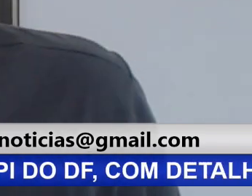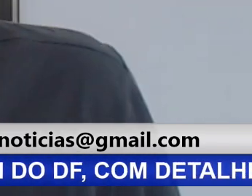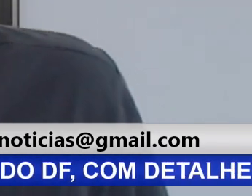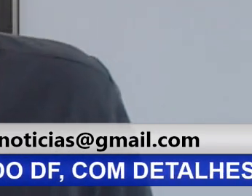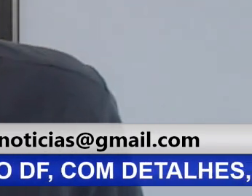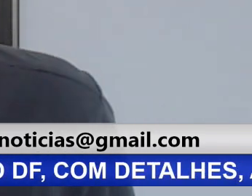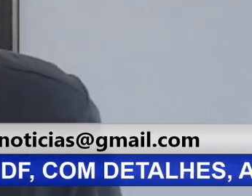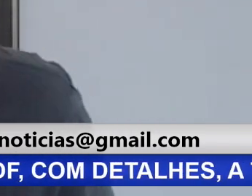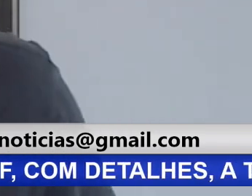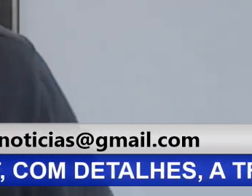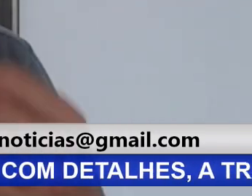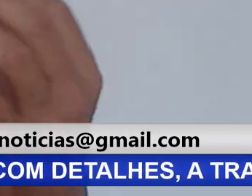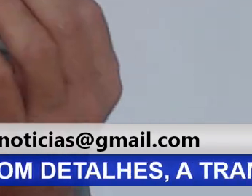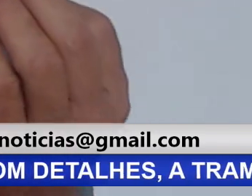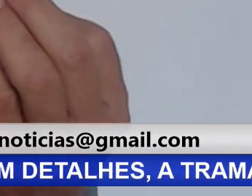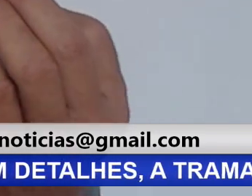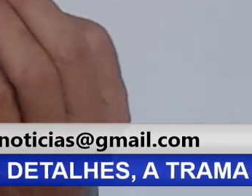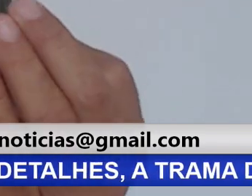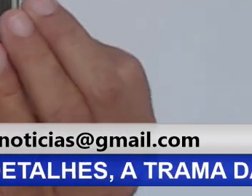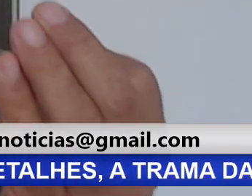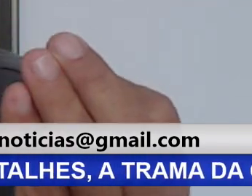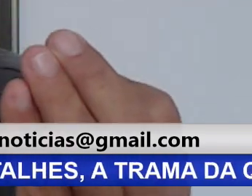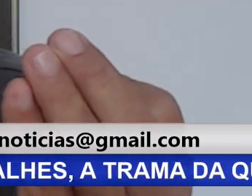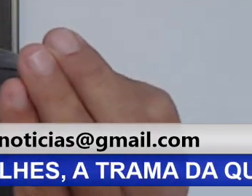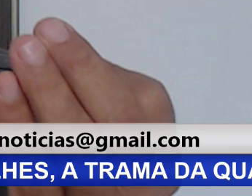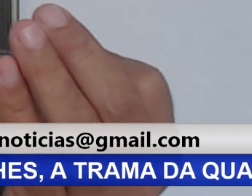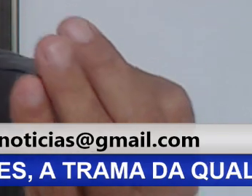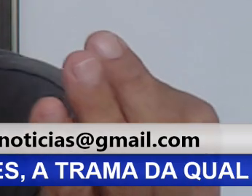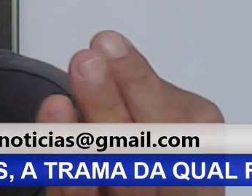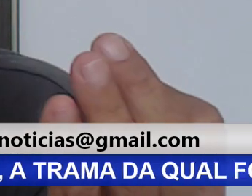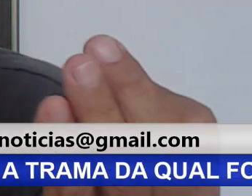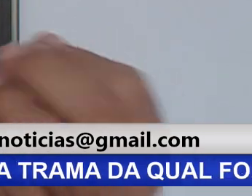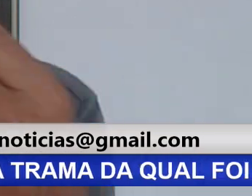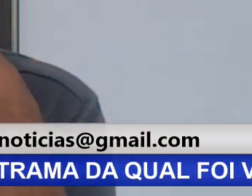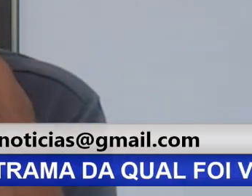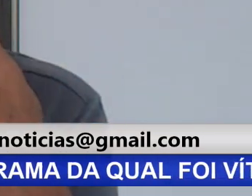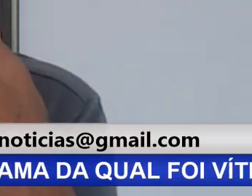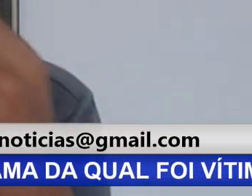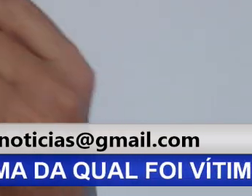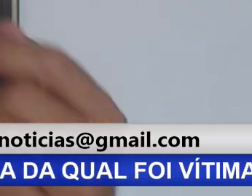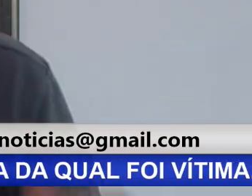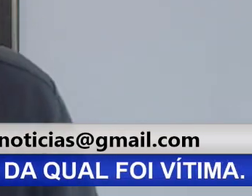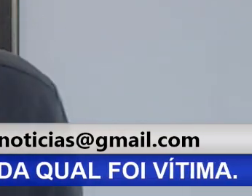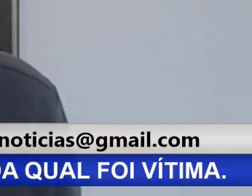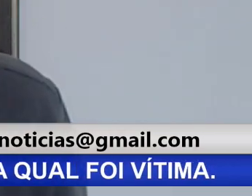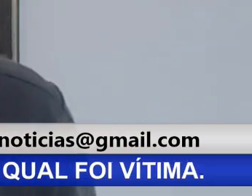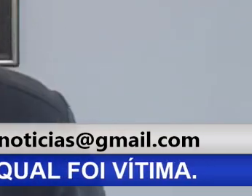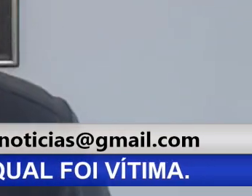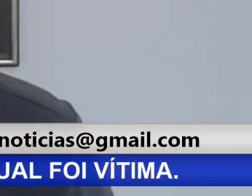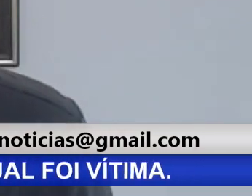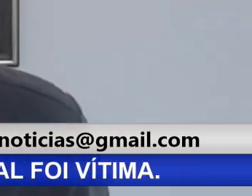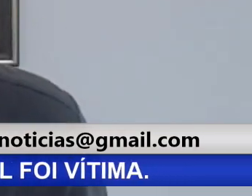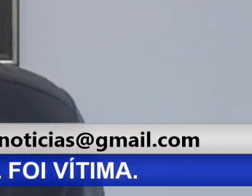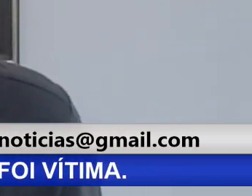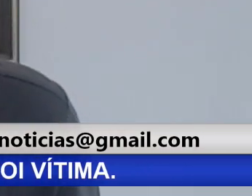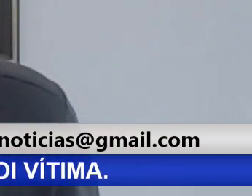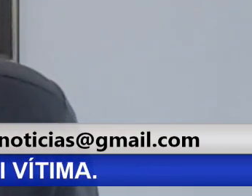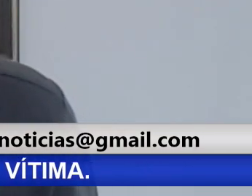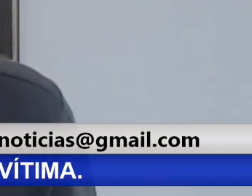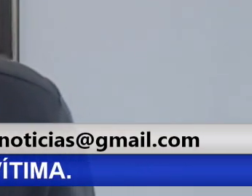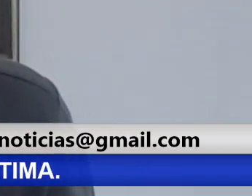a história está ficando boa. E ele estava sentindo firmeza, porque o rapaz sabe comunicar. Então ele falou, isso vai longe.